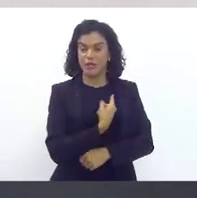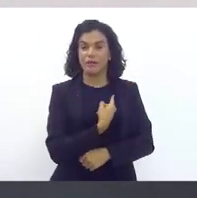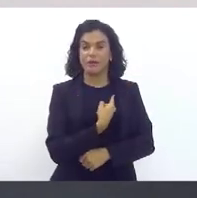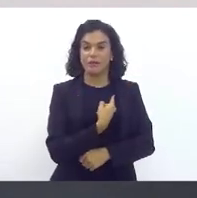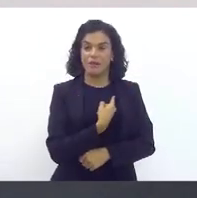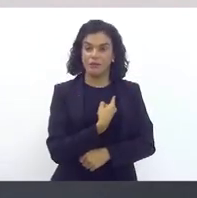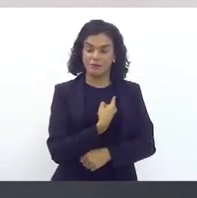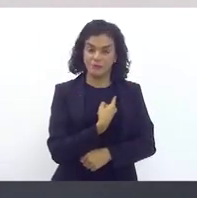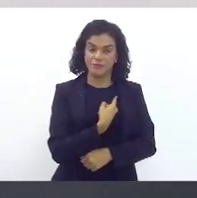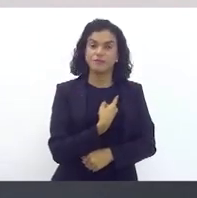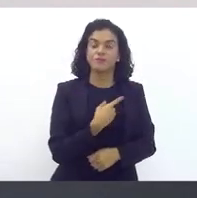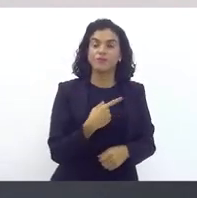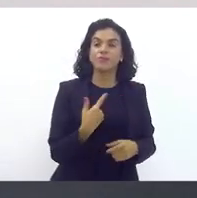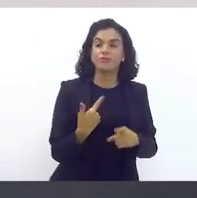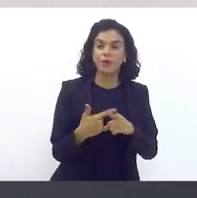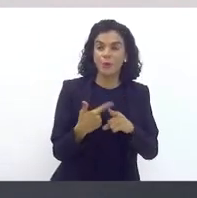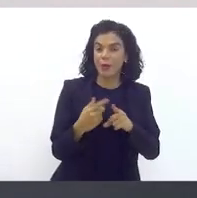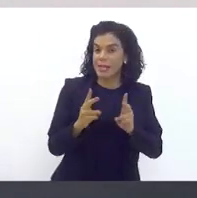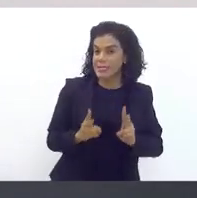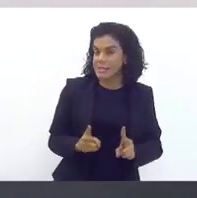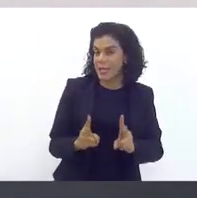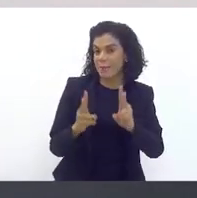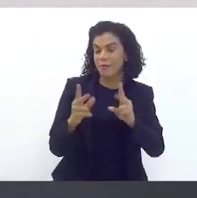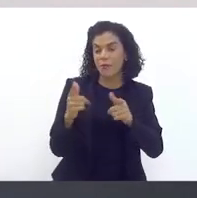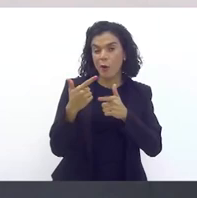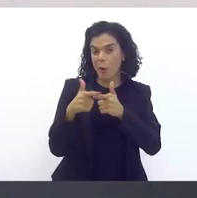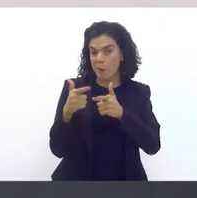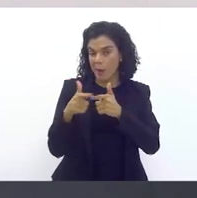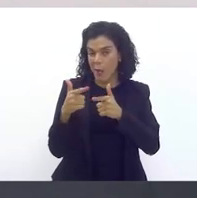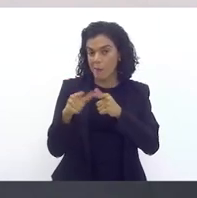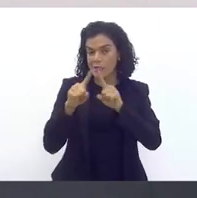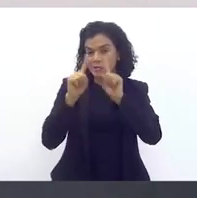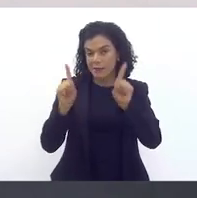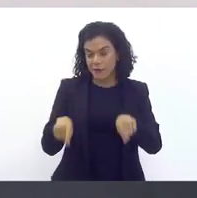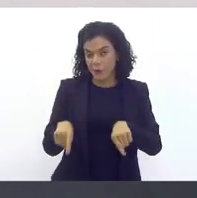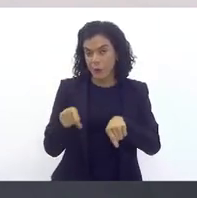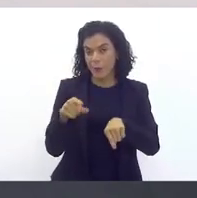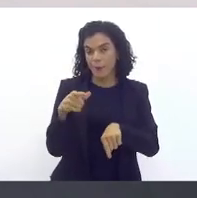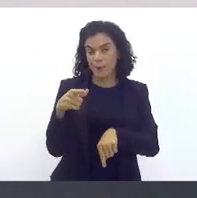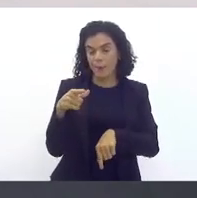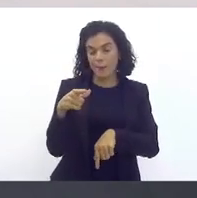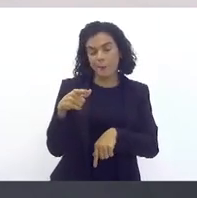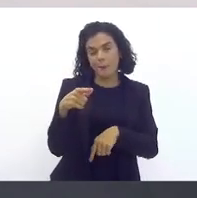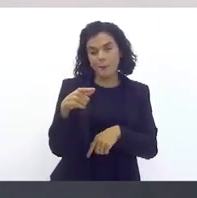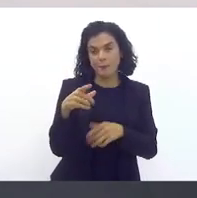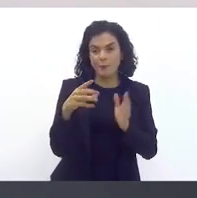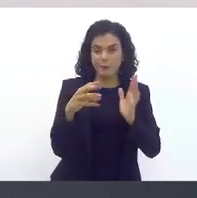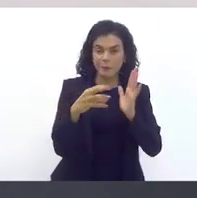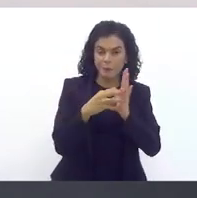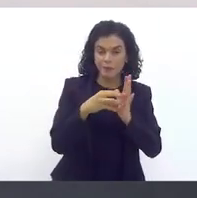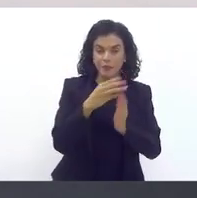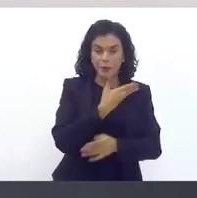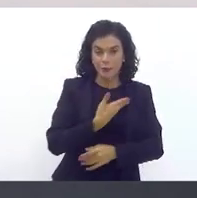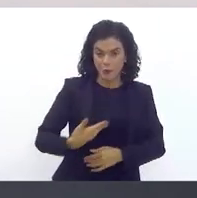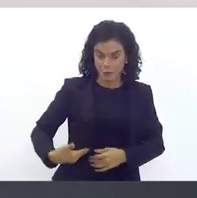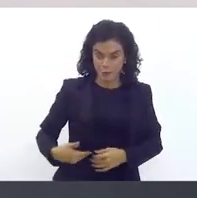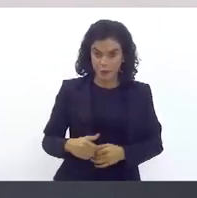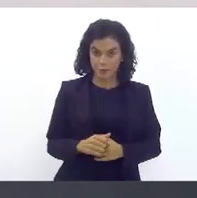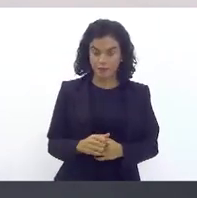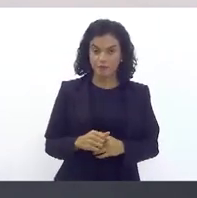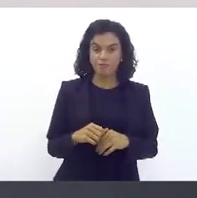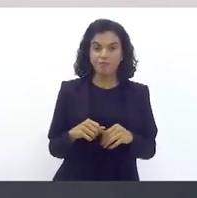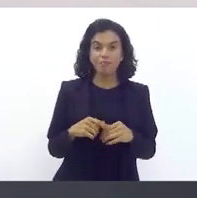da oposição, que sempre foi quem tratou dessa questão de servidor público, para essa causa tão